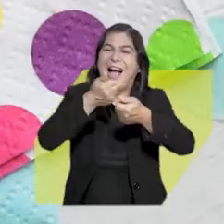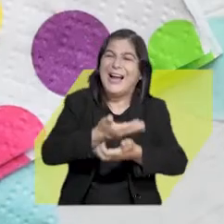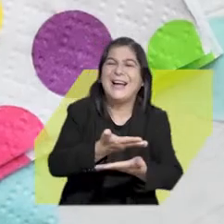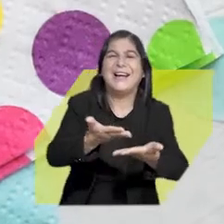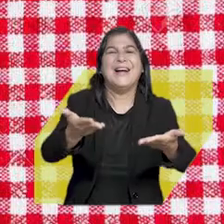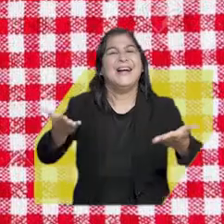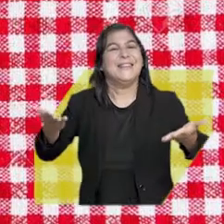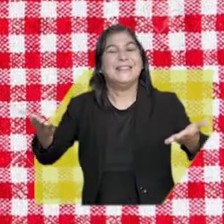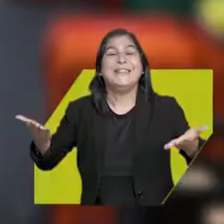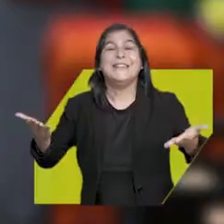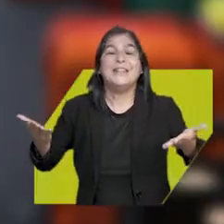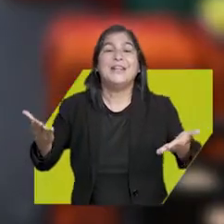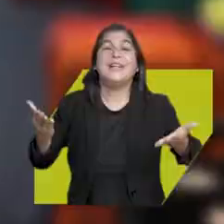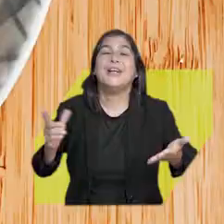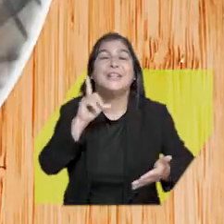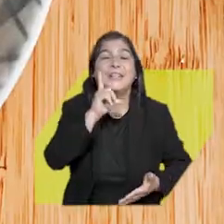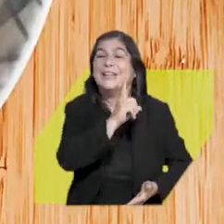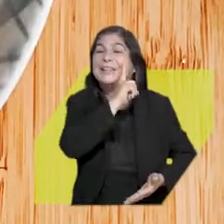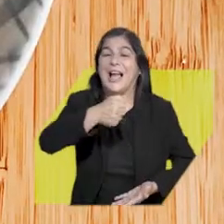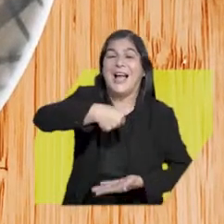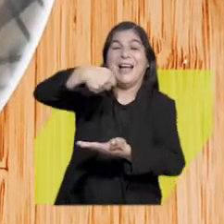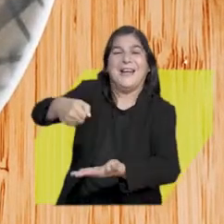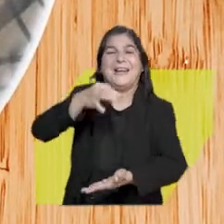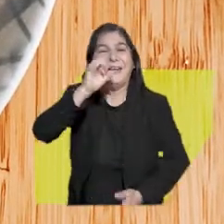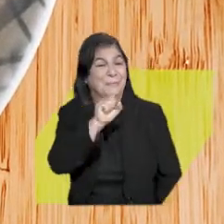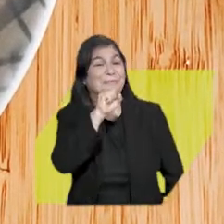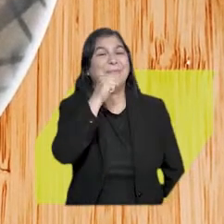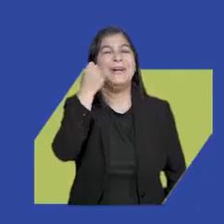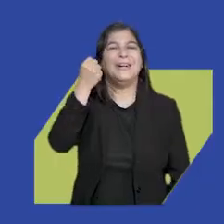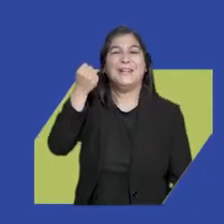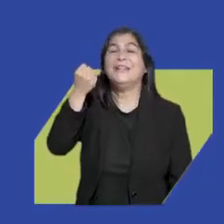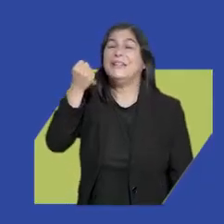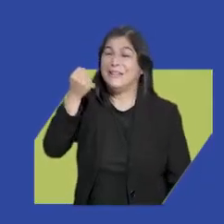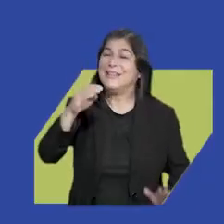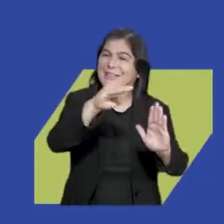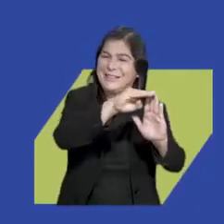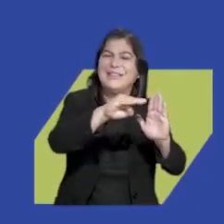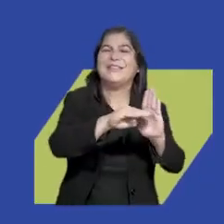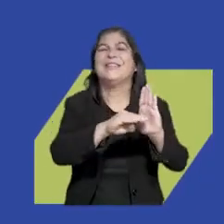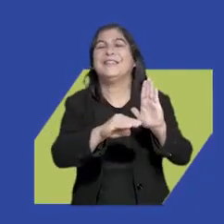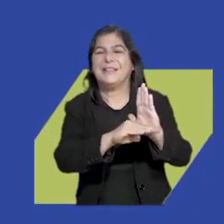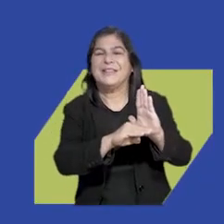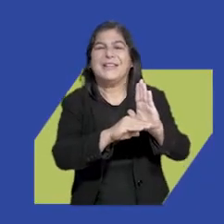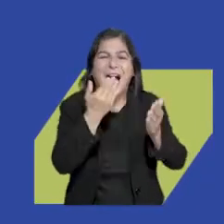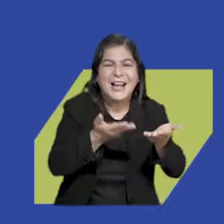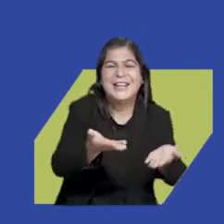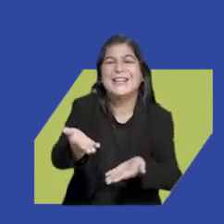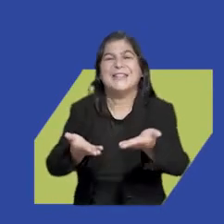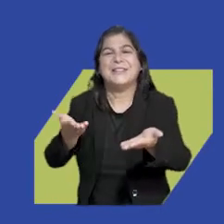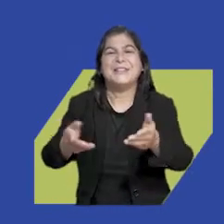uma festa, um lanche, uma feira, um cafezinho com pão. Receita de dignidade